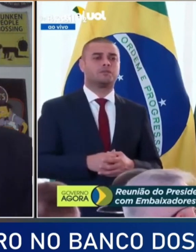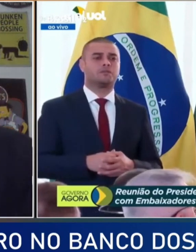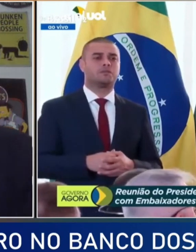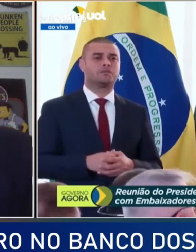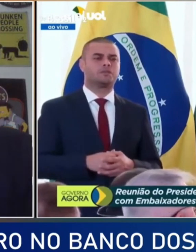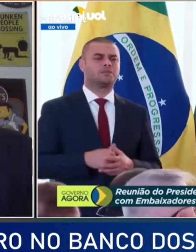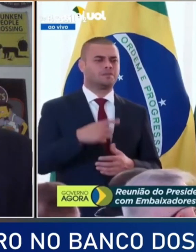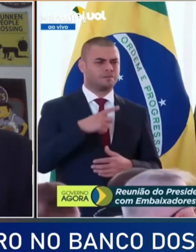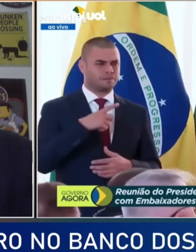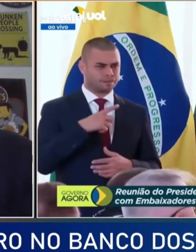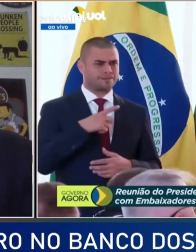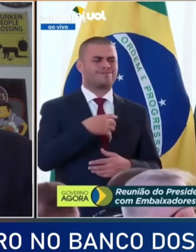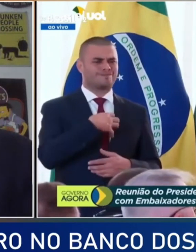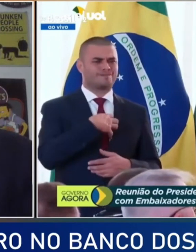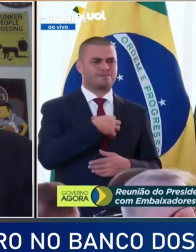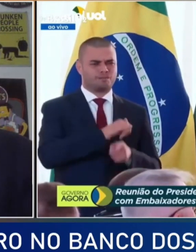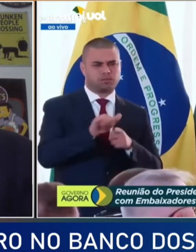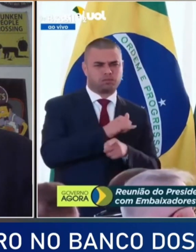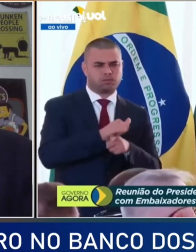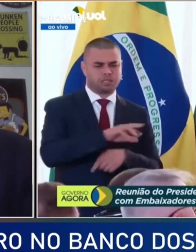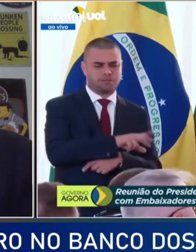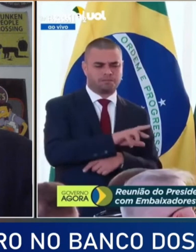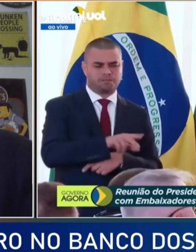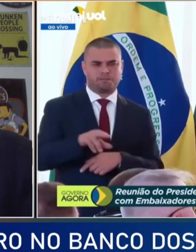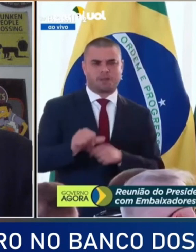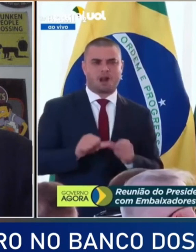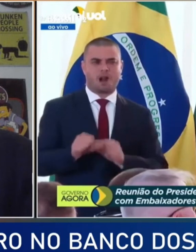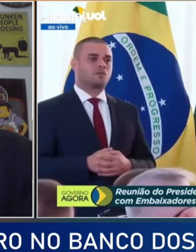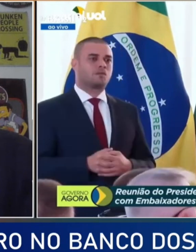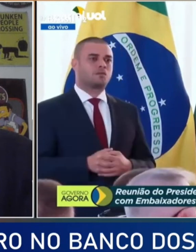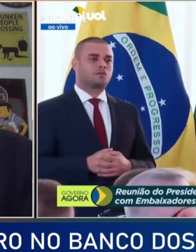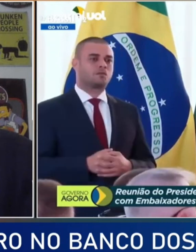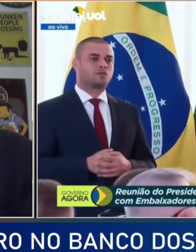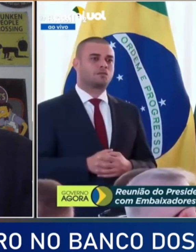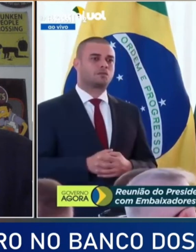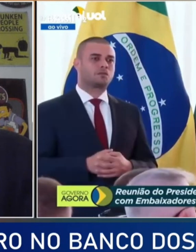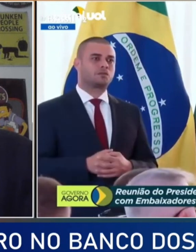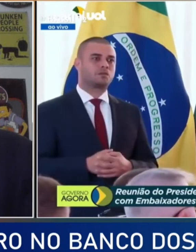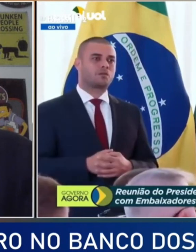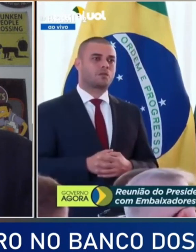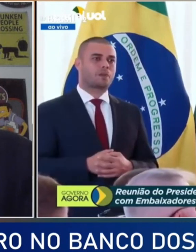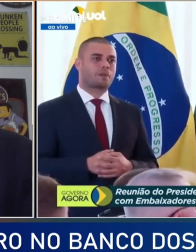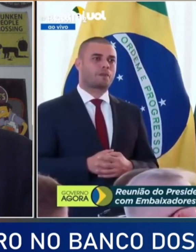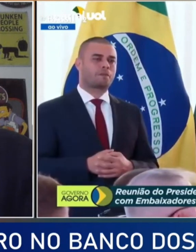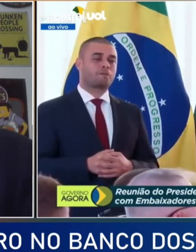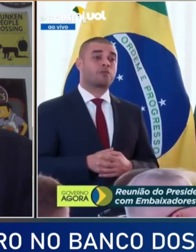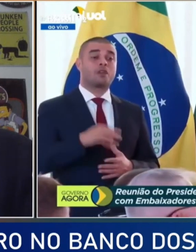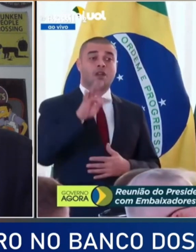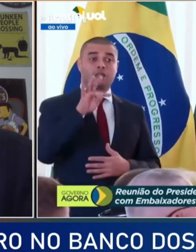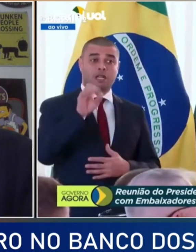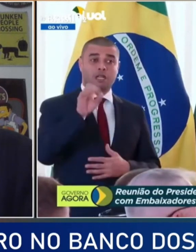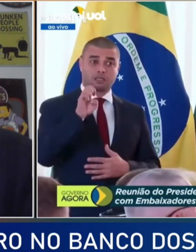de descrédito ao poder judiciário eleitoral. Bom, esse é um